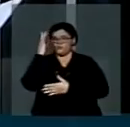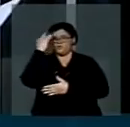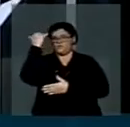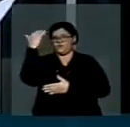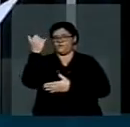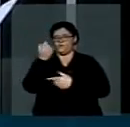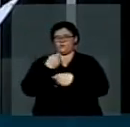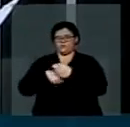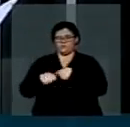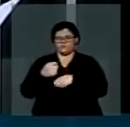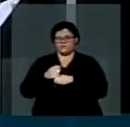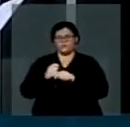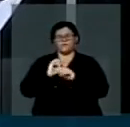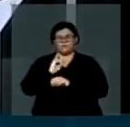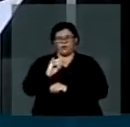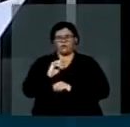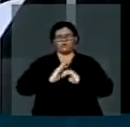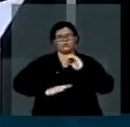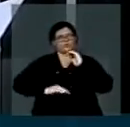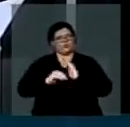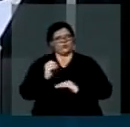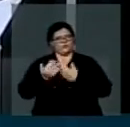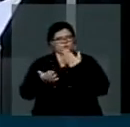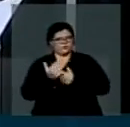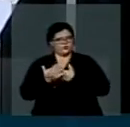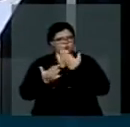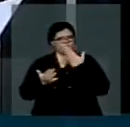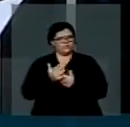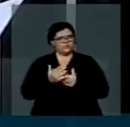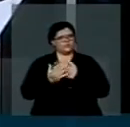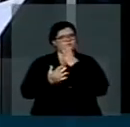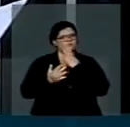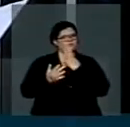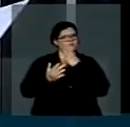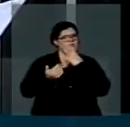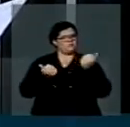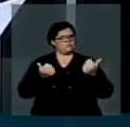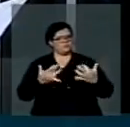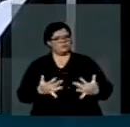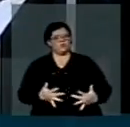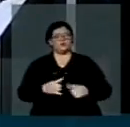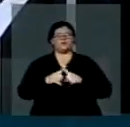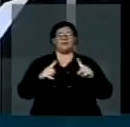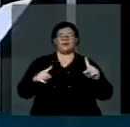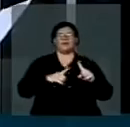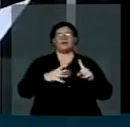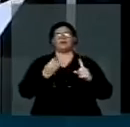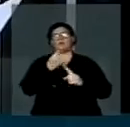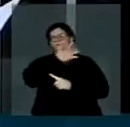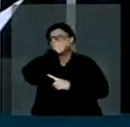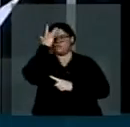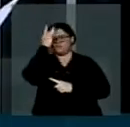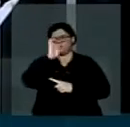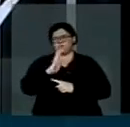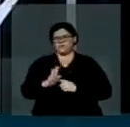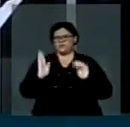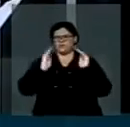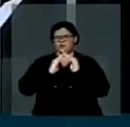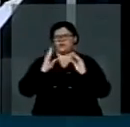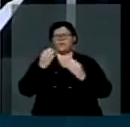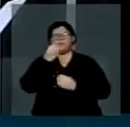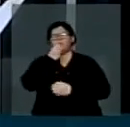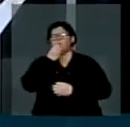Daí porque também me valho do questionamento feito por muitos brasileiros de boa fé sobre que estratégias de incentivo